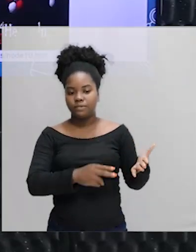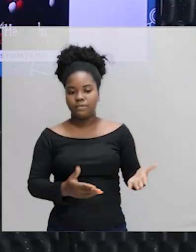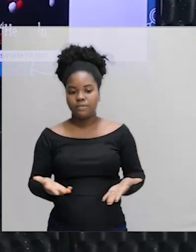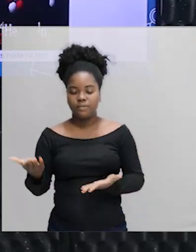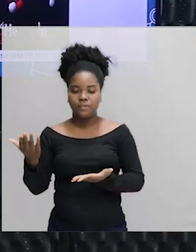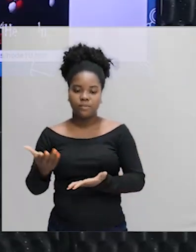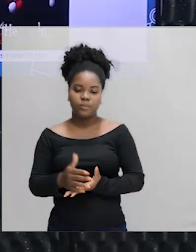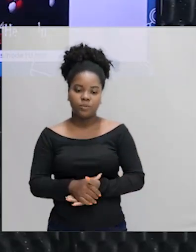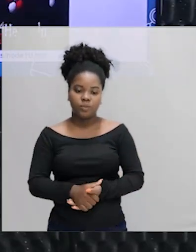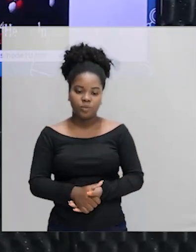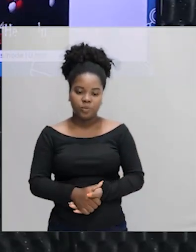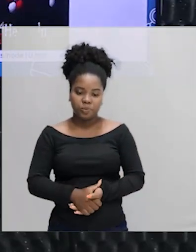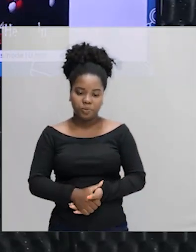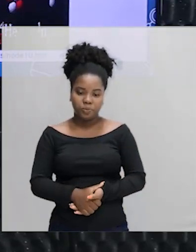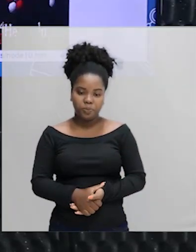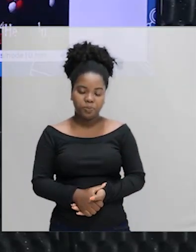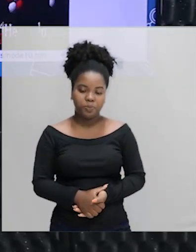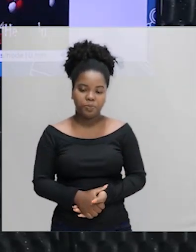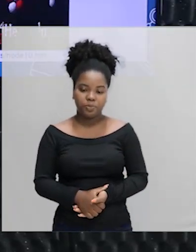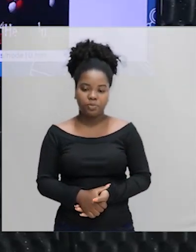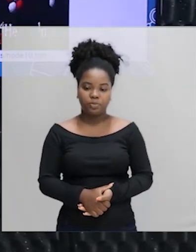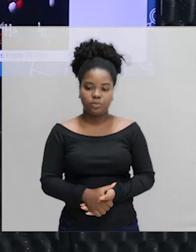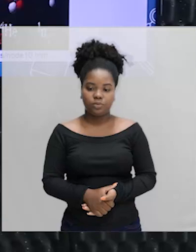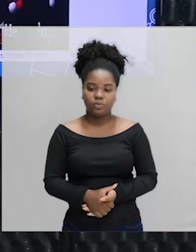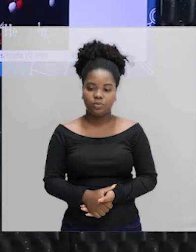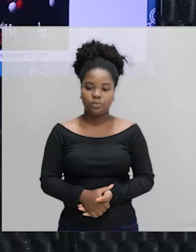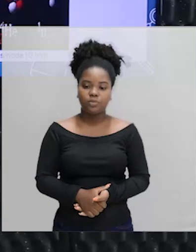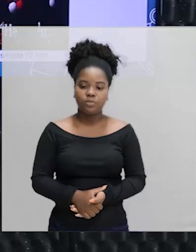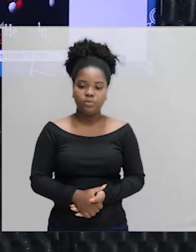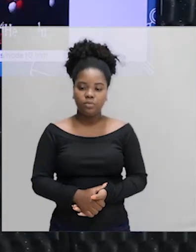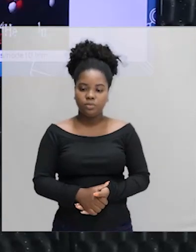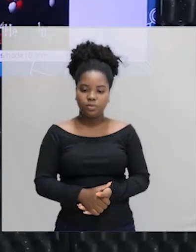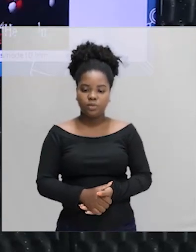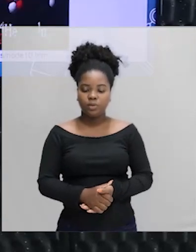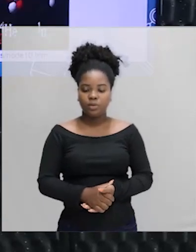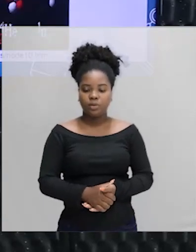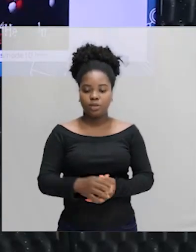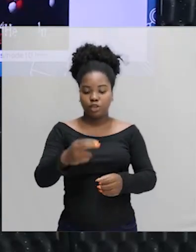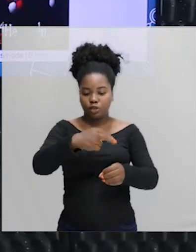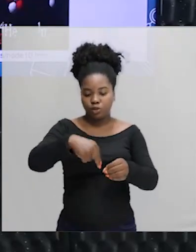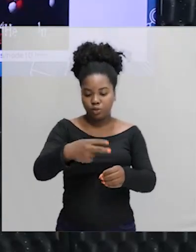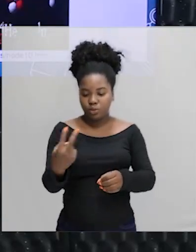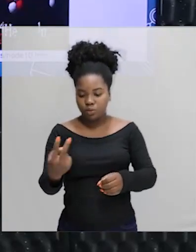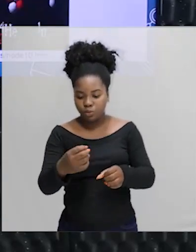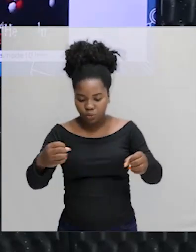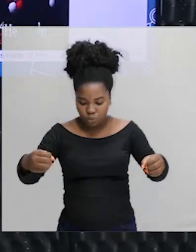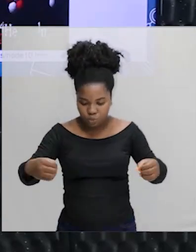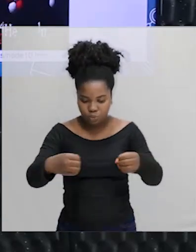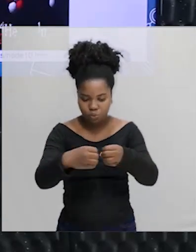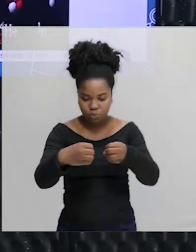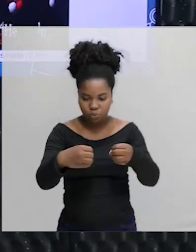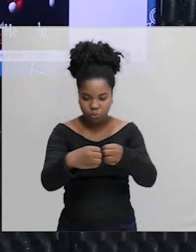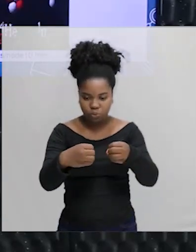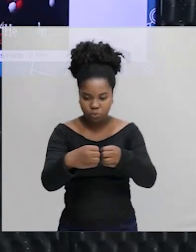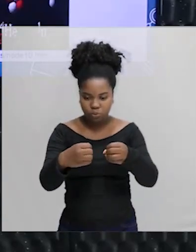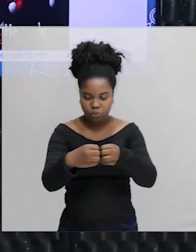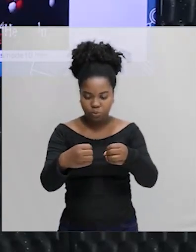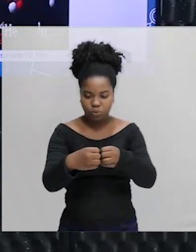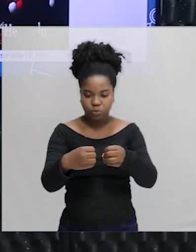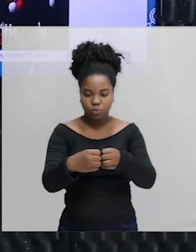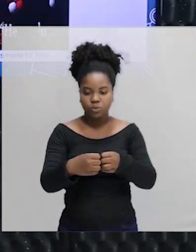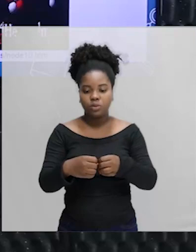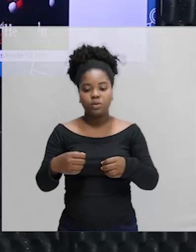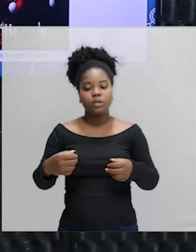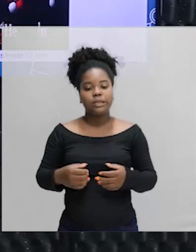A fusão nuclear, ela é um processo em que dois núcleos se combinam, no caso ali os dois prótons se combinam, né? No caso lá do hélio, que